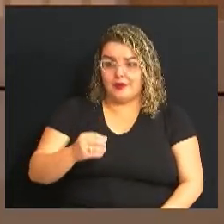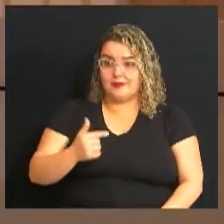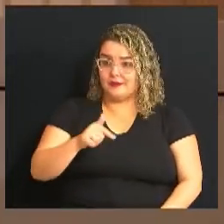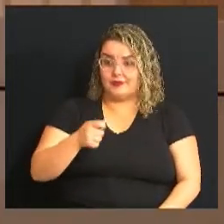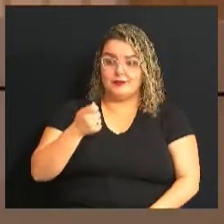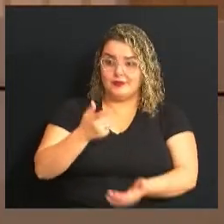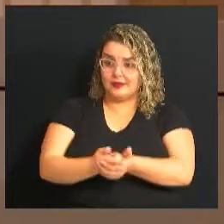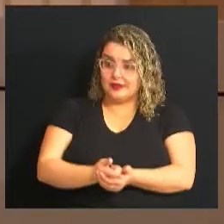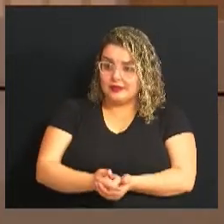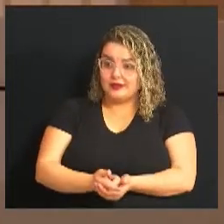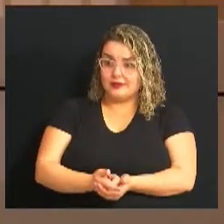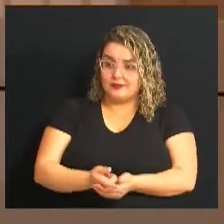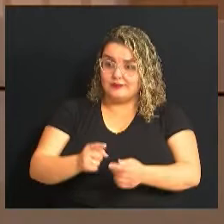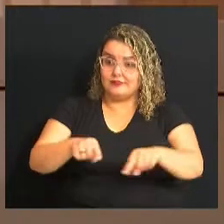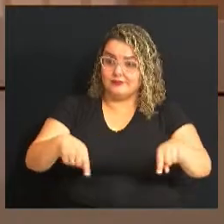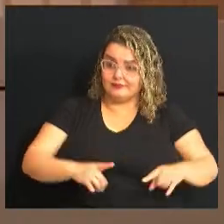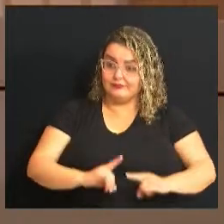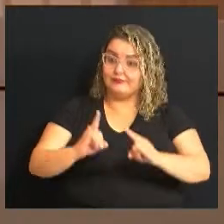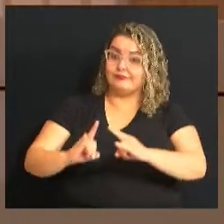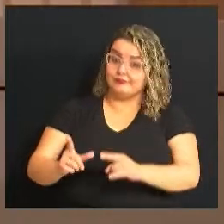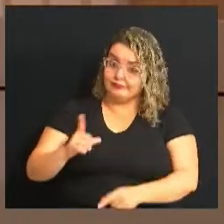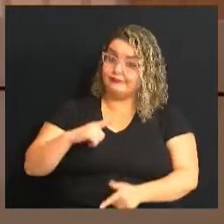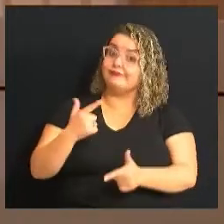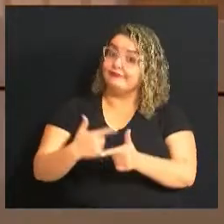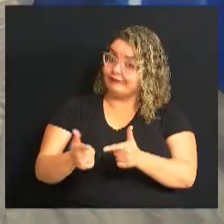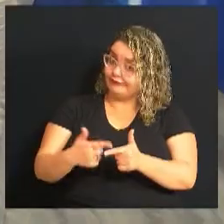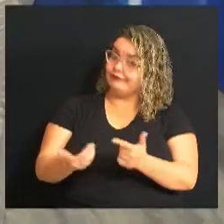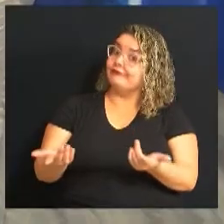as contas do condomínio, e a gente vai ter problemas.